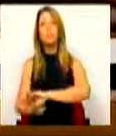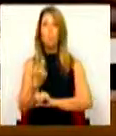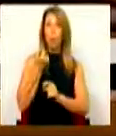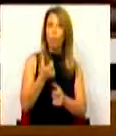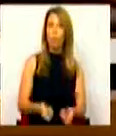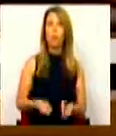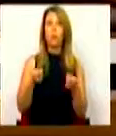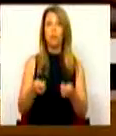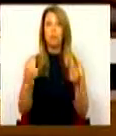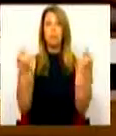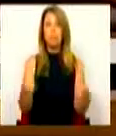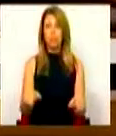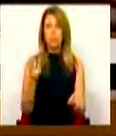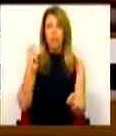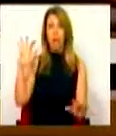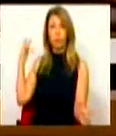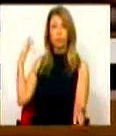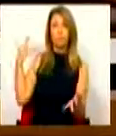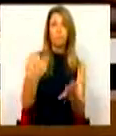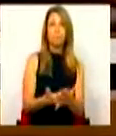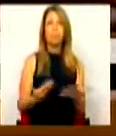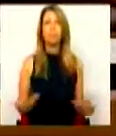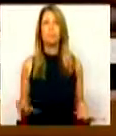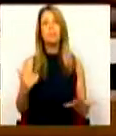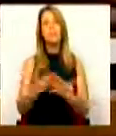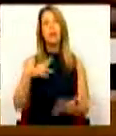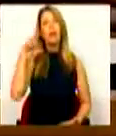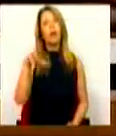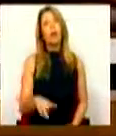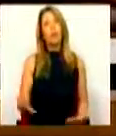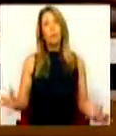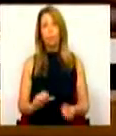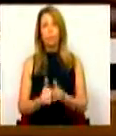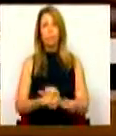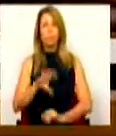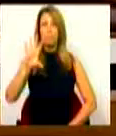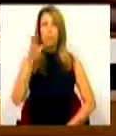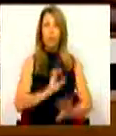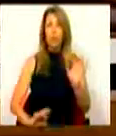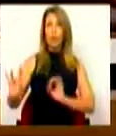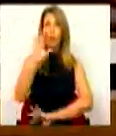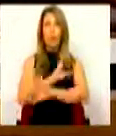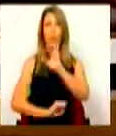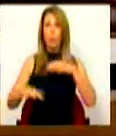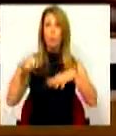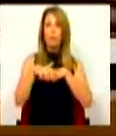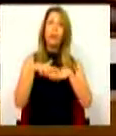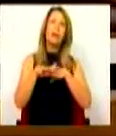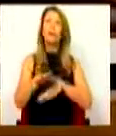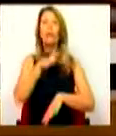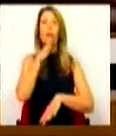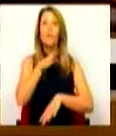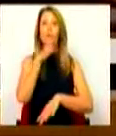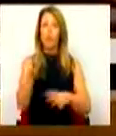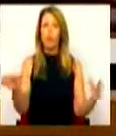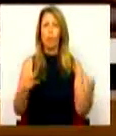foi submetida ao longo dos anos tornou Portugal num dos países europeus com uma das redes ferroviárias